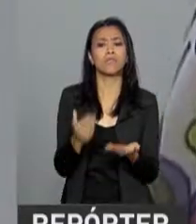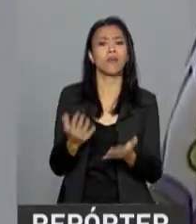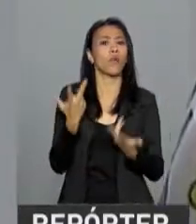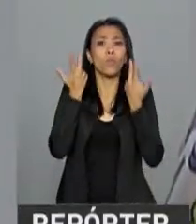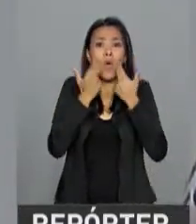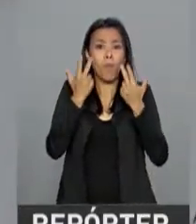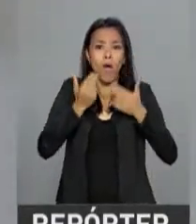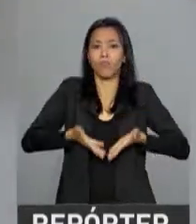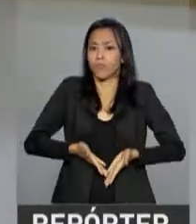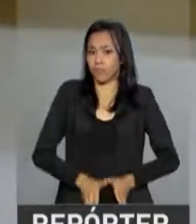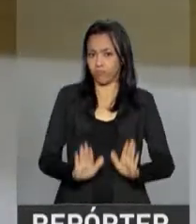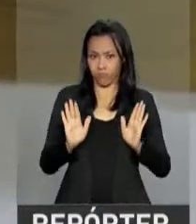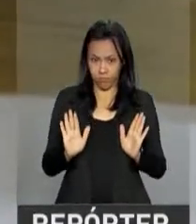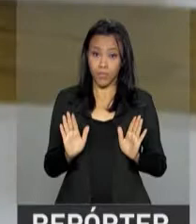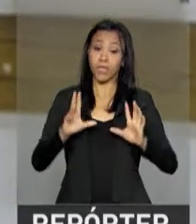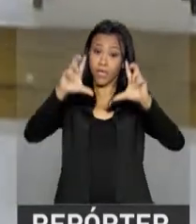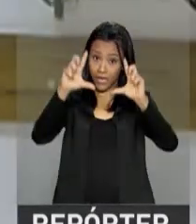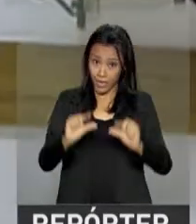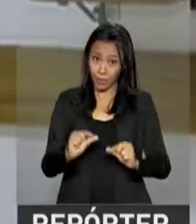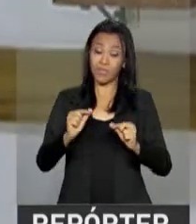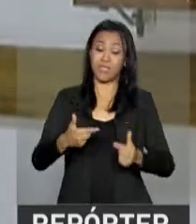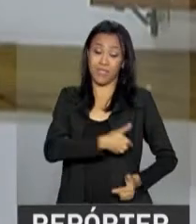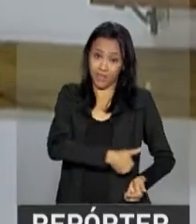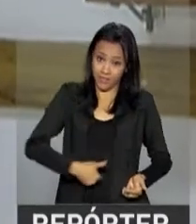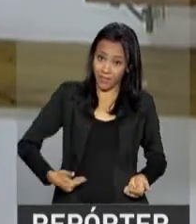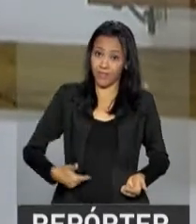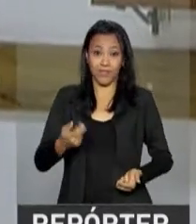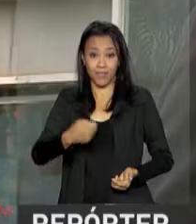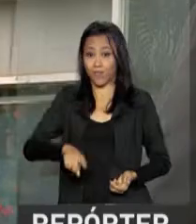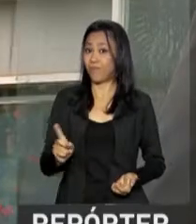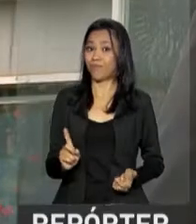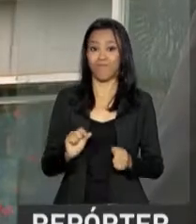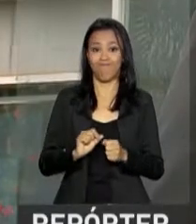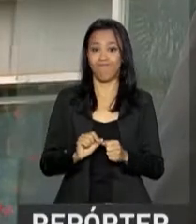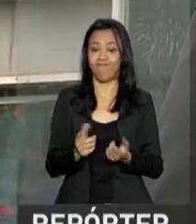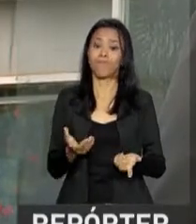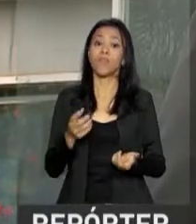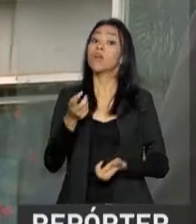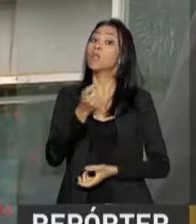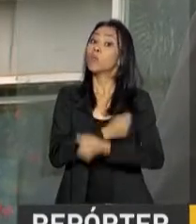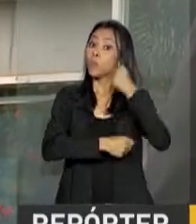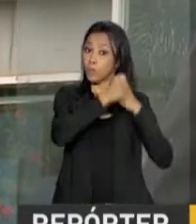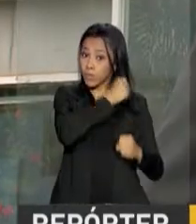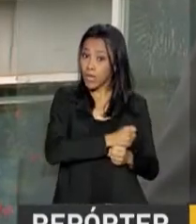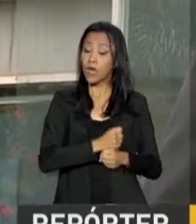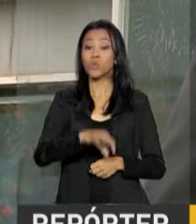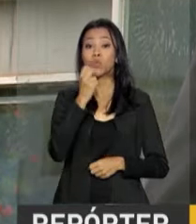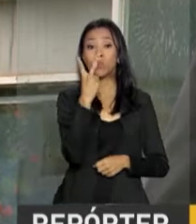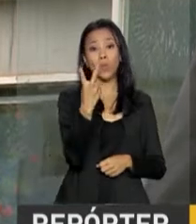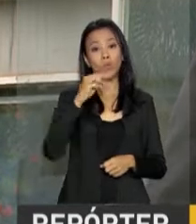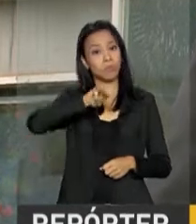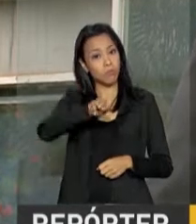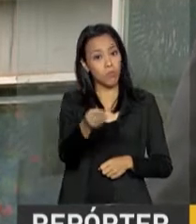primeira opção e reduzir cesarianas desnecessárias no sus só no ano passado foram cerca de dois milhões